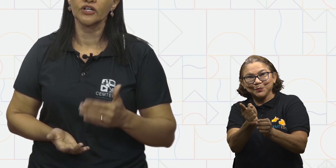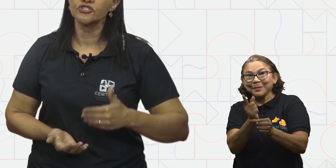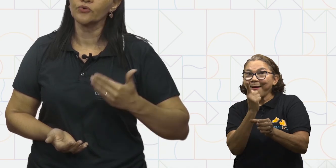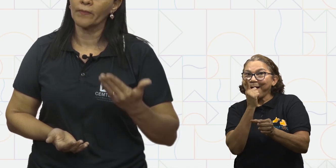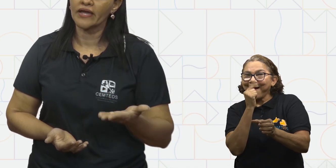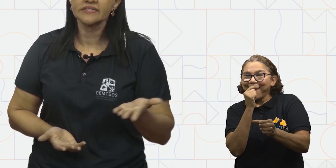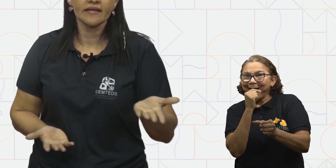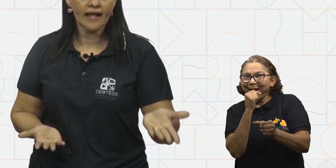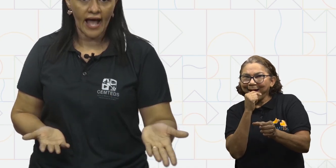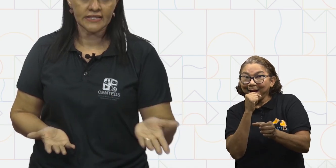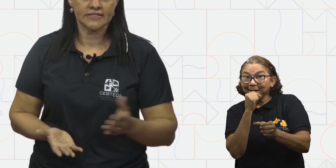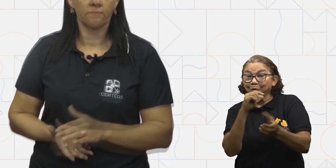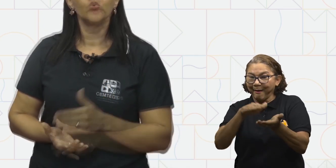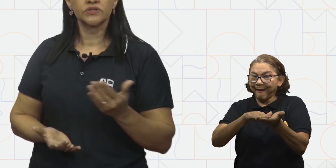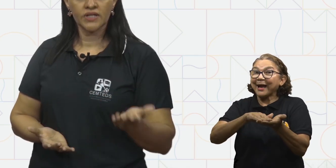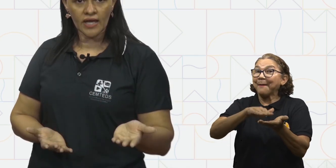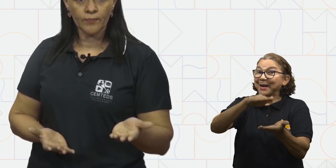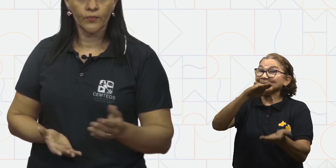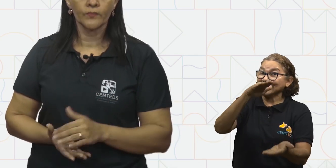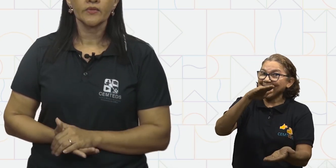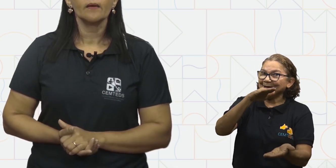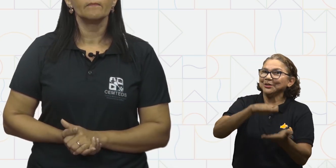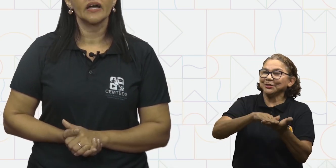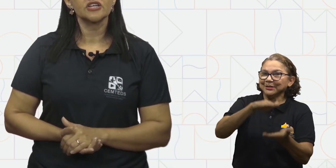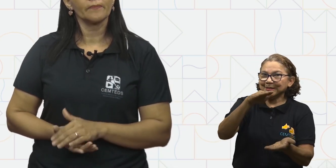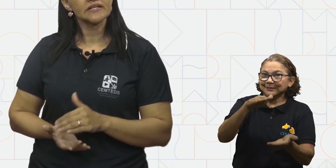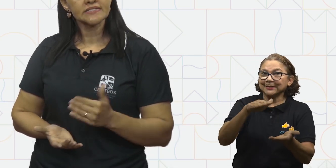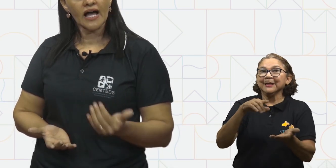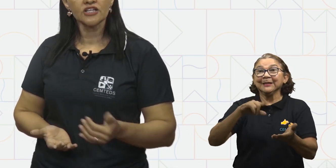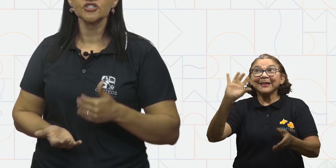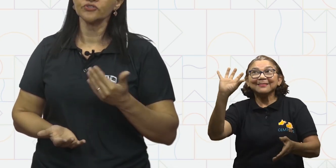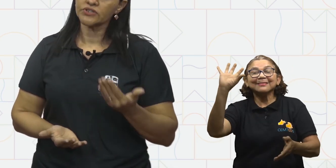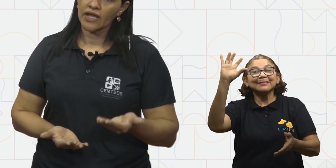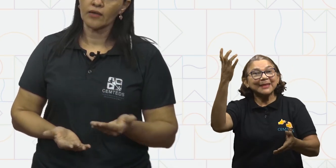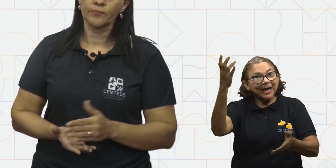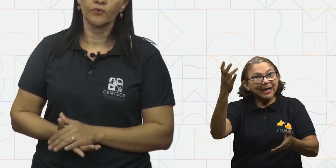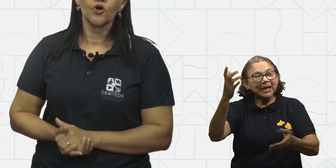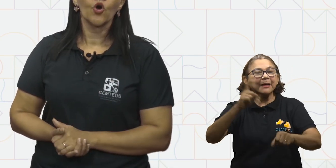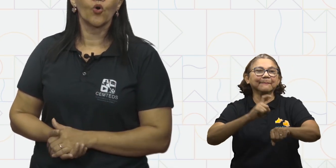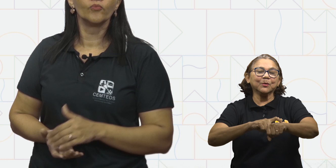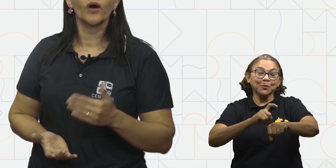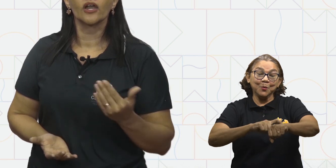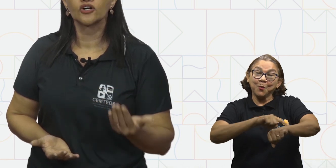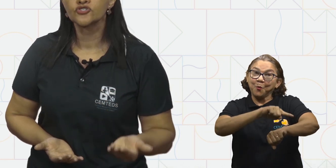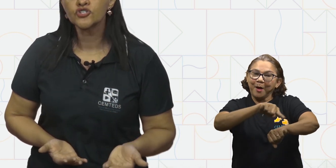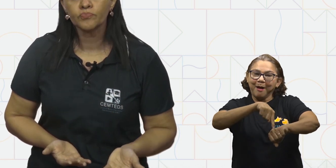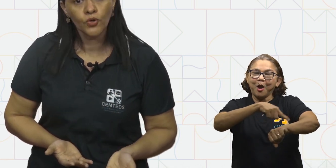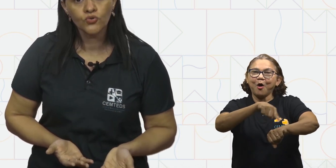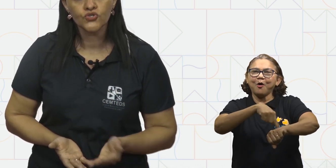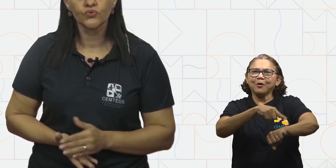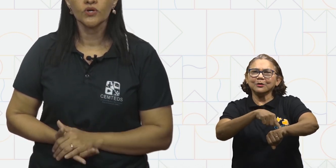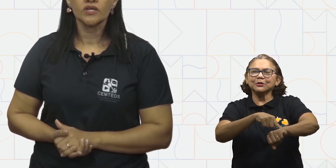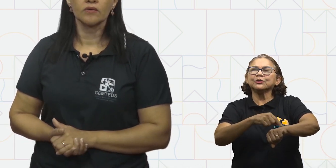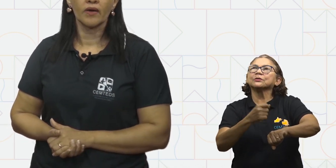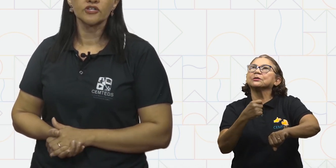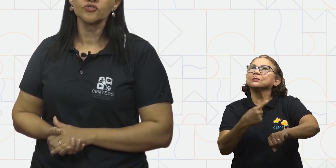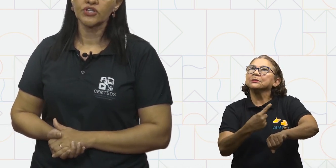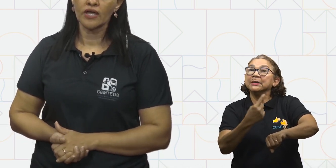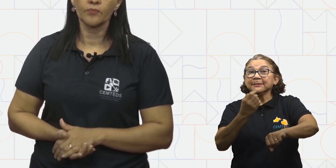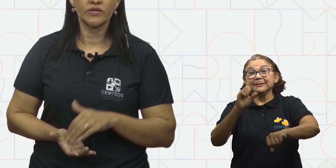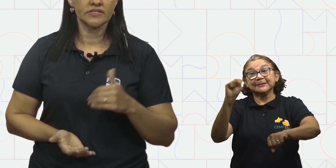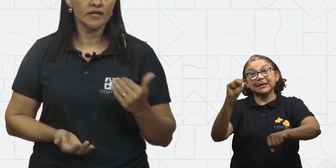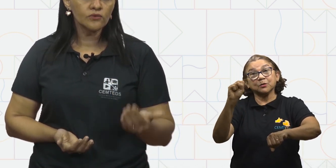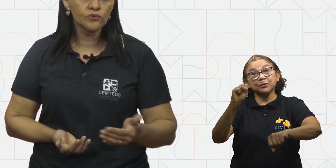utilizamos durante o mês em casa. O tempo, mede a passagem do tempo, como o relógio de pulso, que